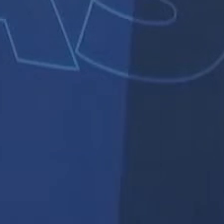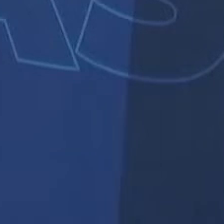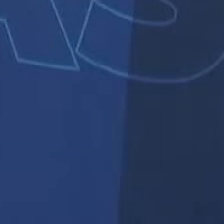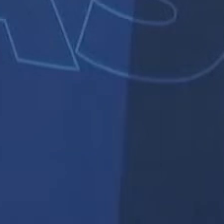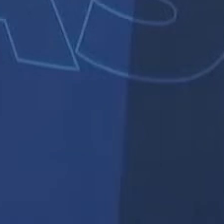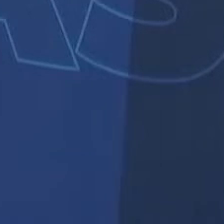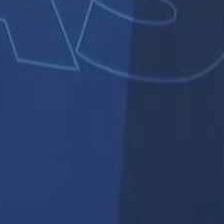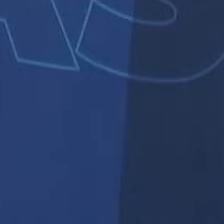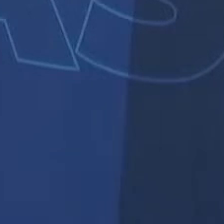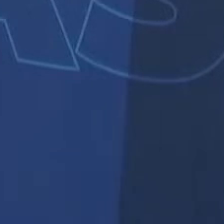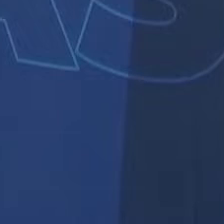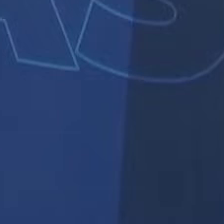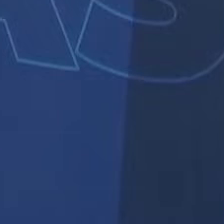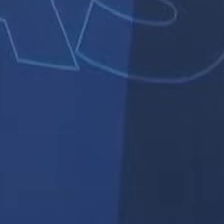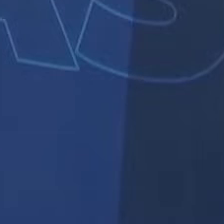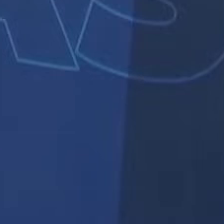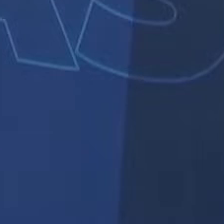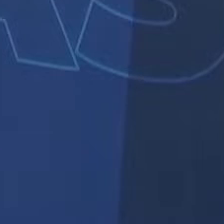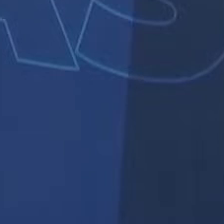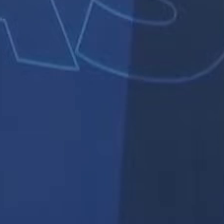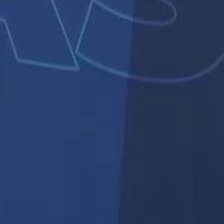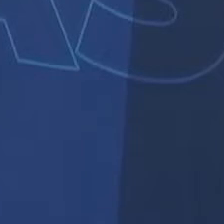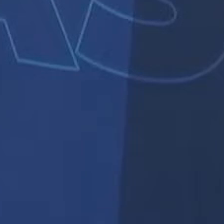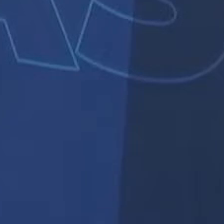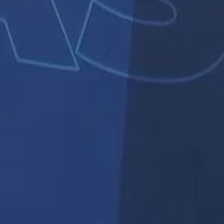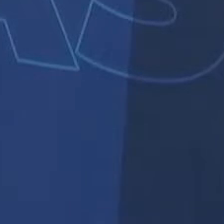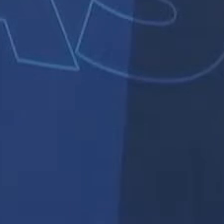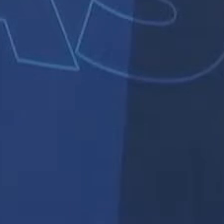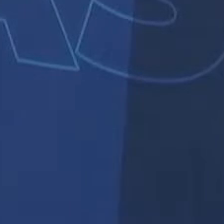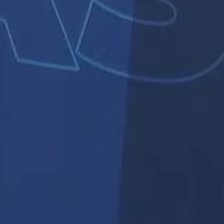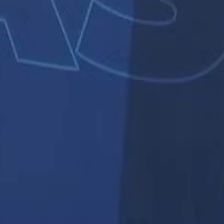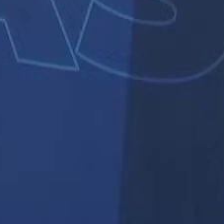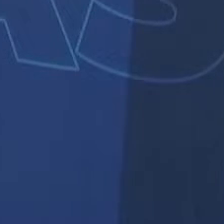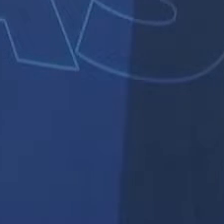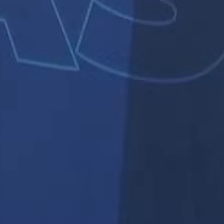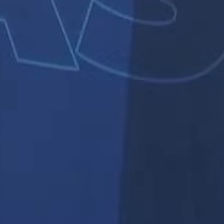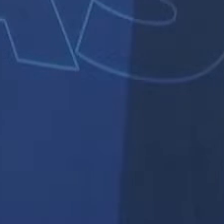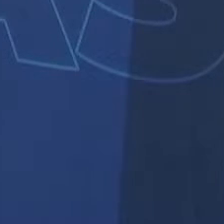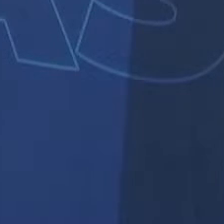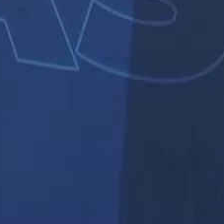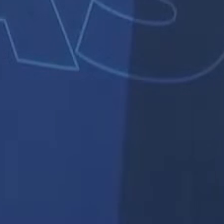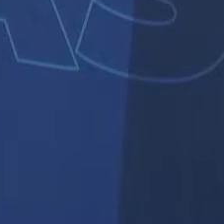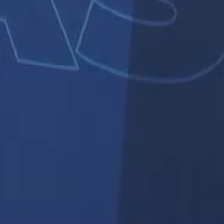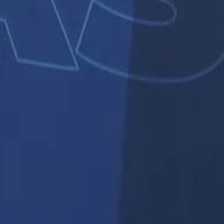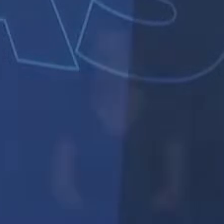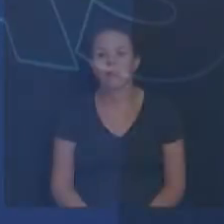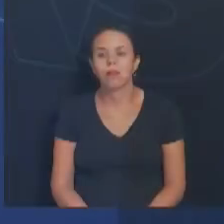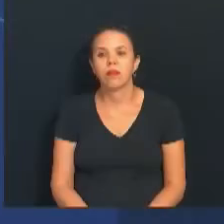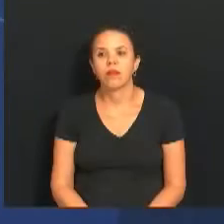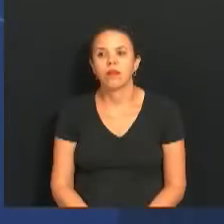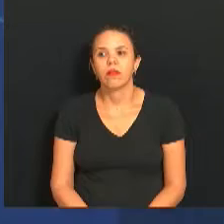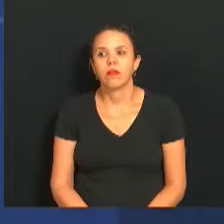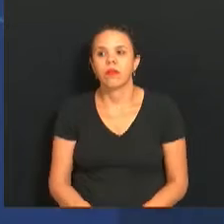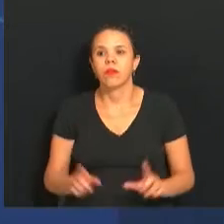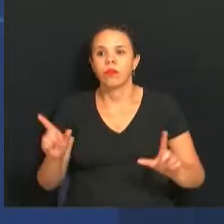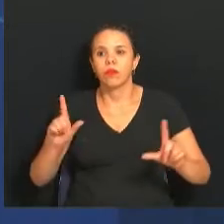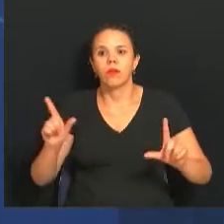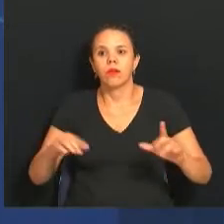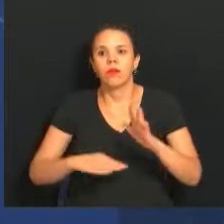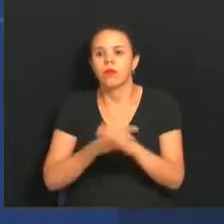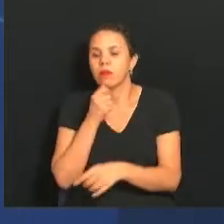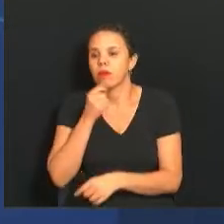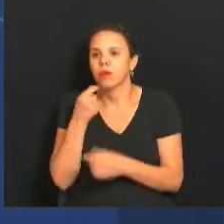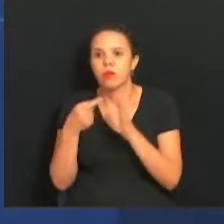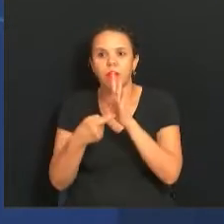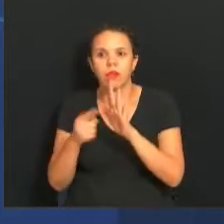Só uma correção, a TV Câmara Campinas não irá transmitir a coletiva daqui a pouco do prefeito Dário Saad, mas claro